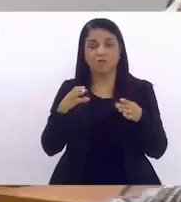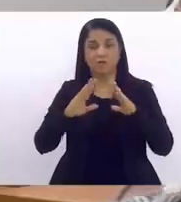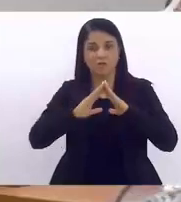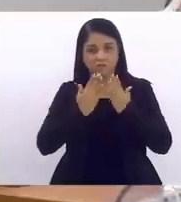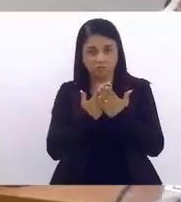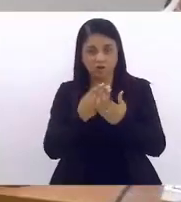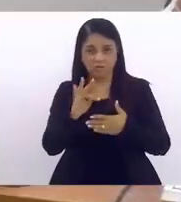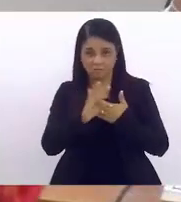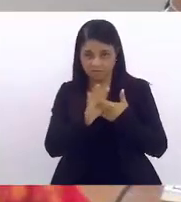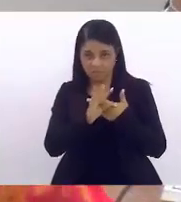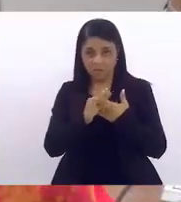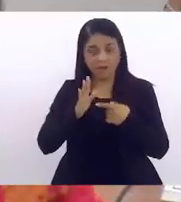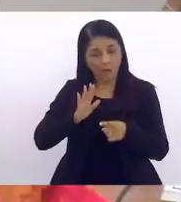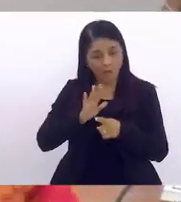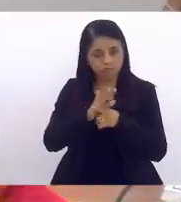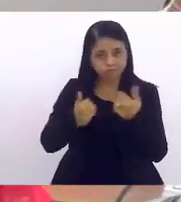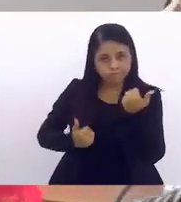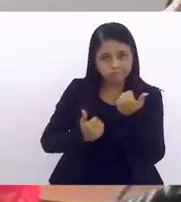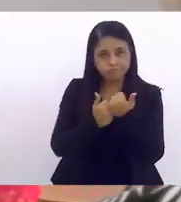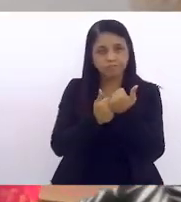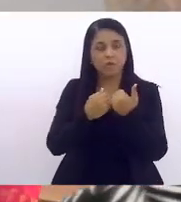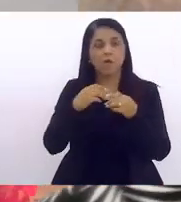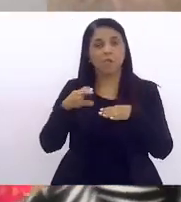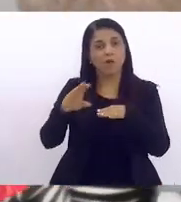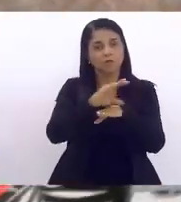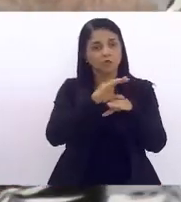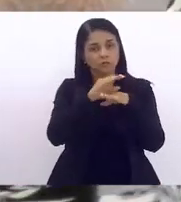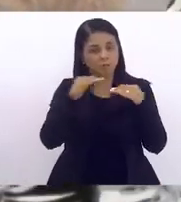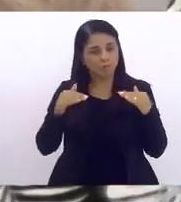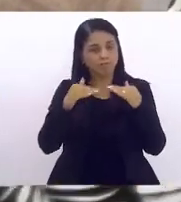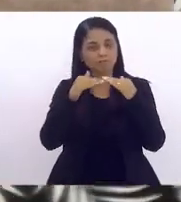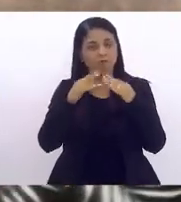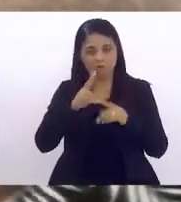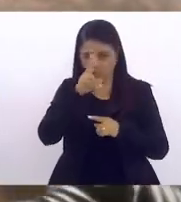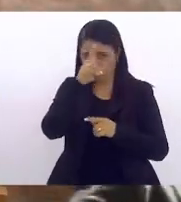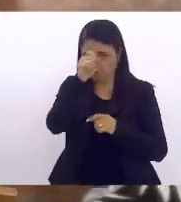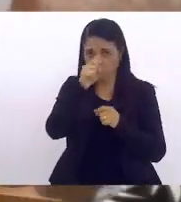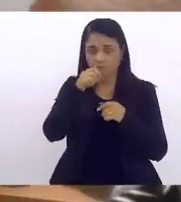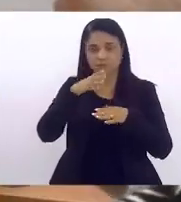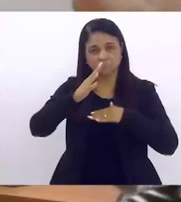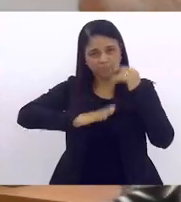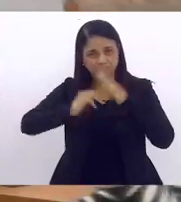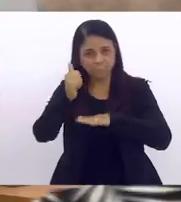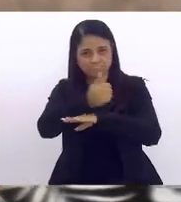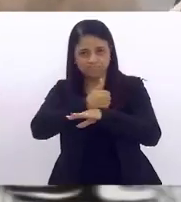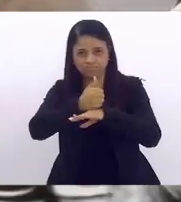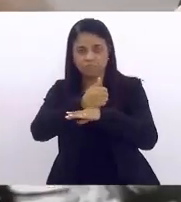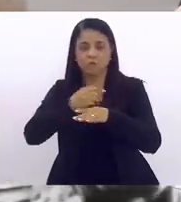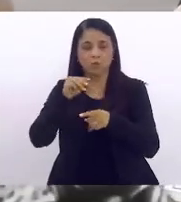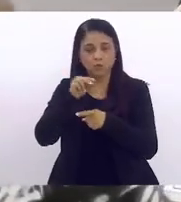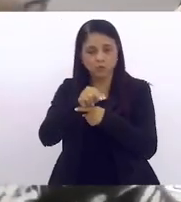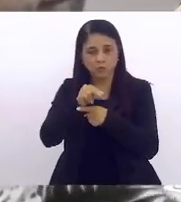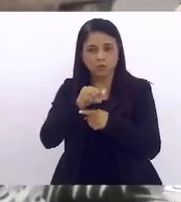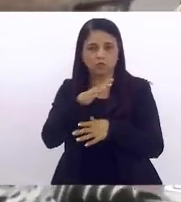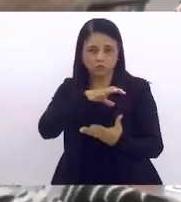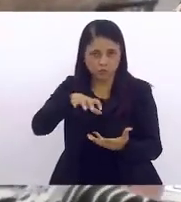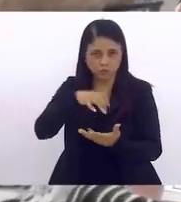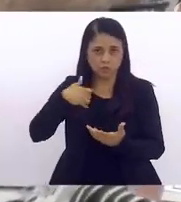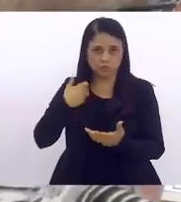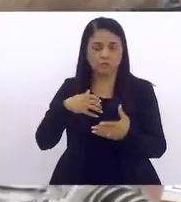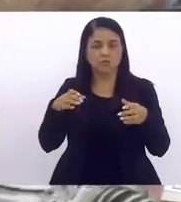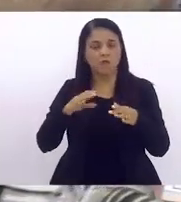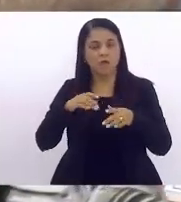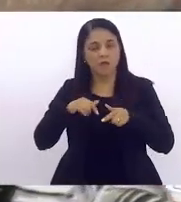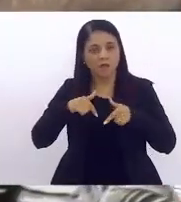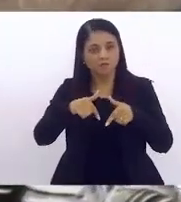colaborado diretamente com a constituição e fortalecimento de diversas carreiras, como cuidadores de idosos, agentes